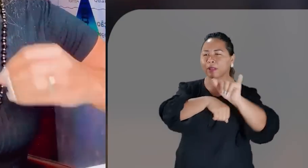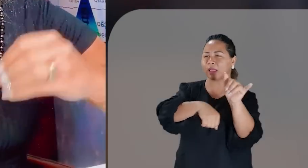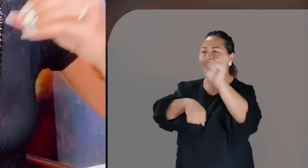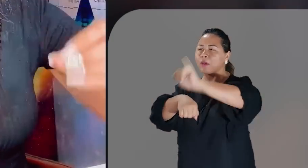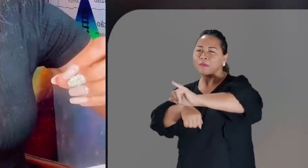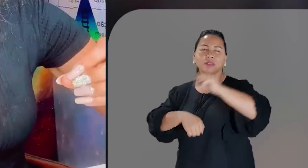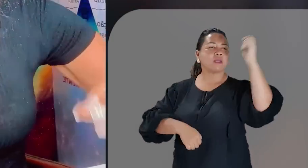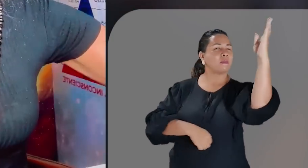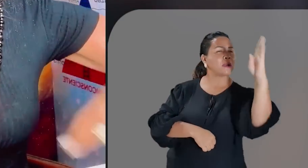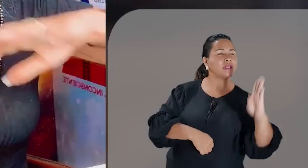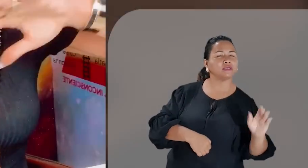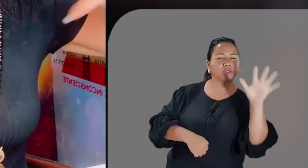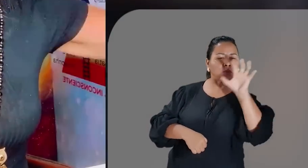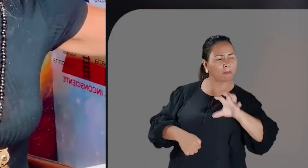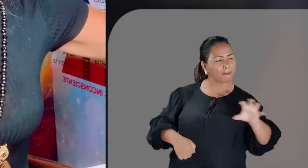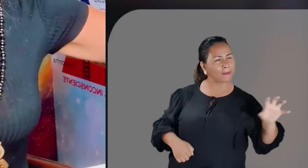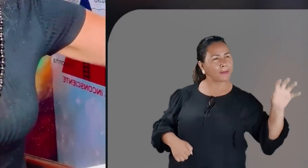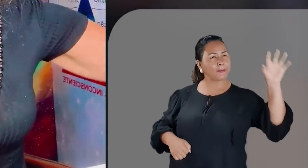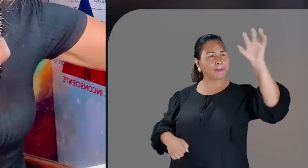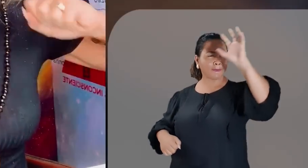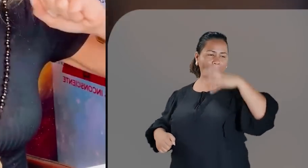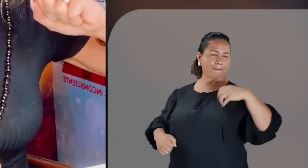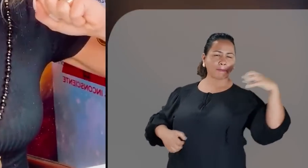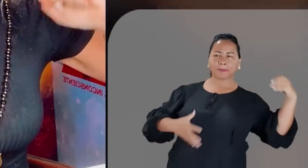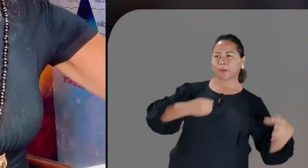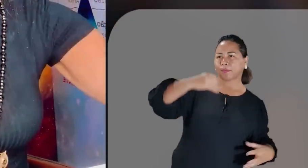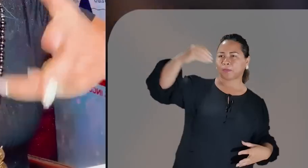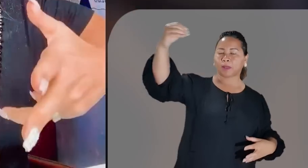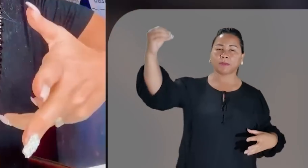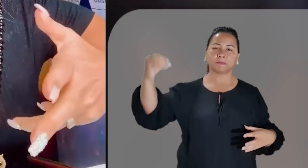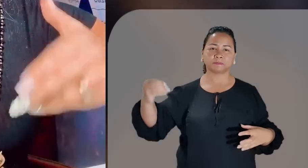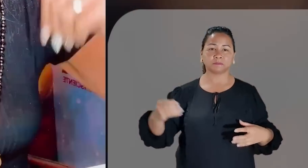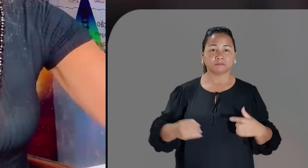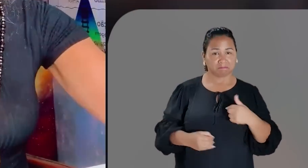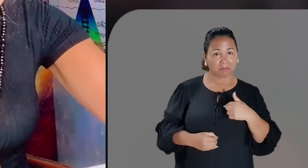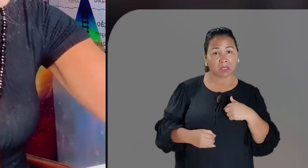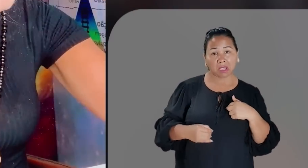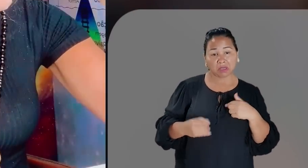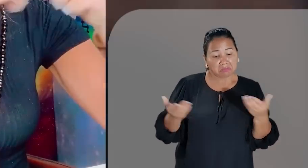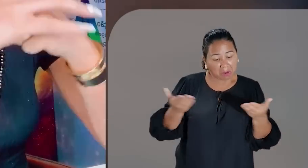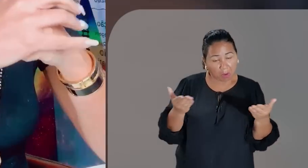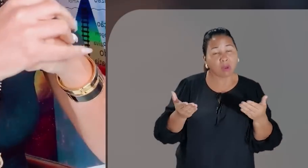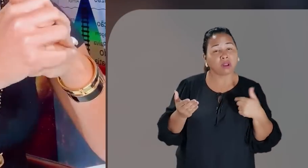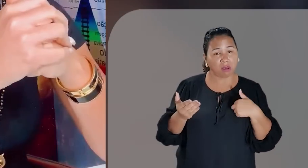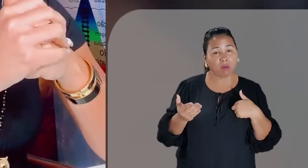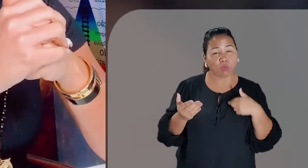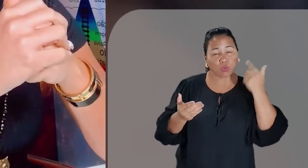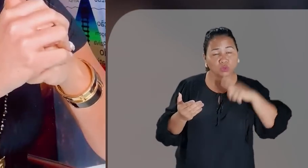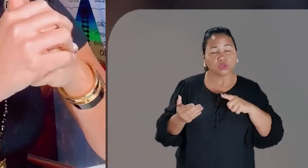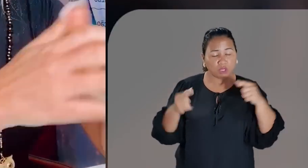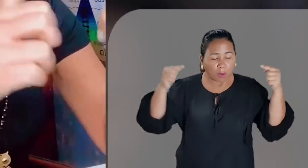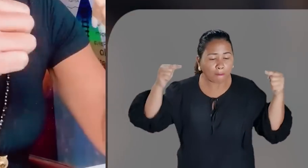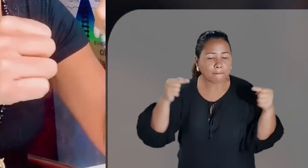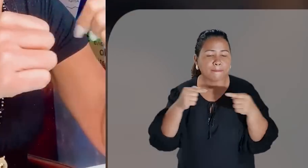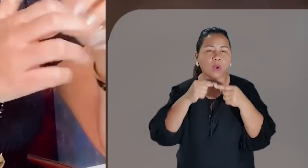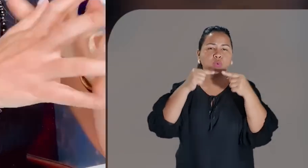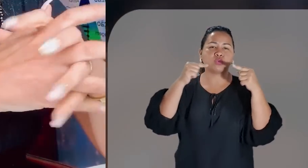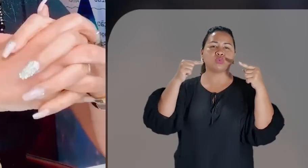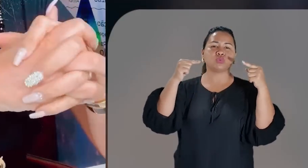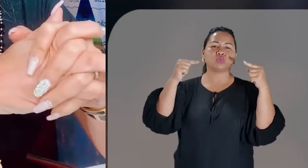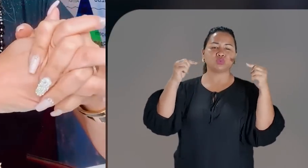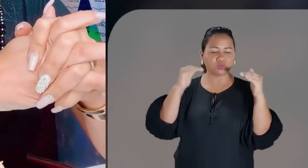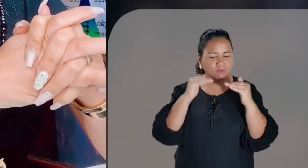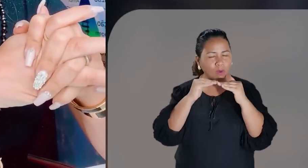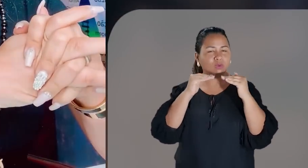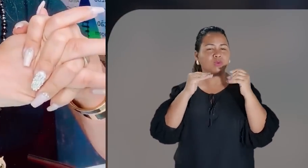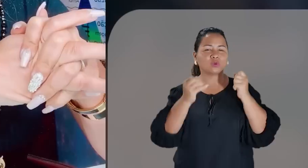do Brasil, num local, tá aí, né? E eu pego aí o meu jatinho e vou dormir em casa. Agora ele tem significado. Eu